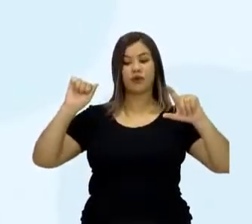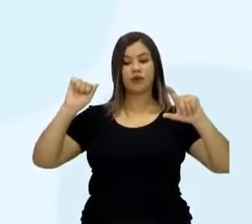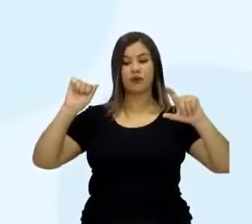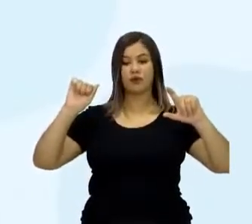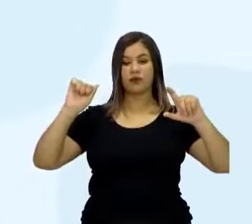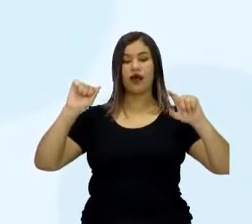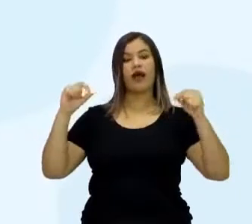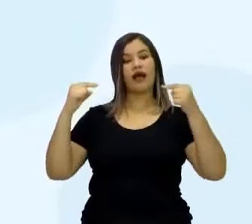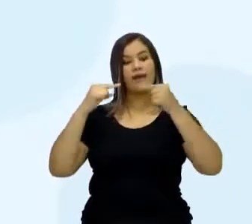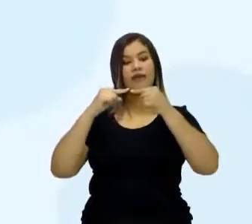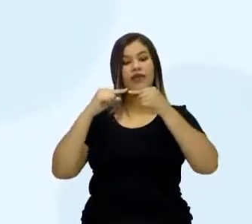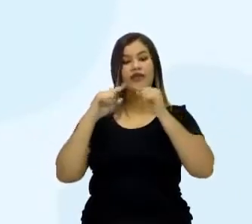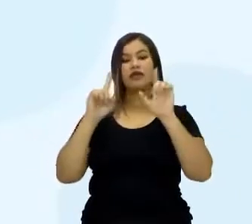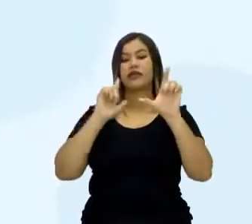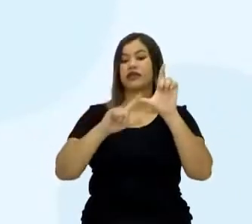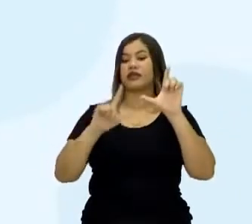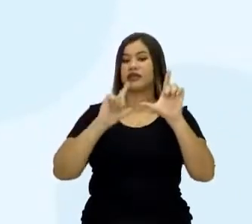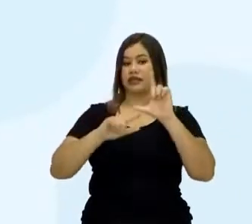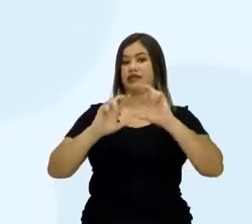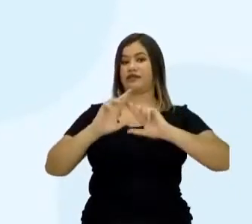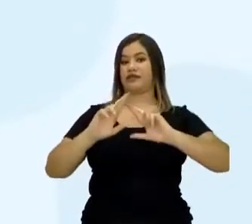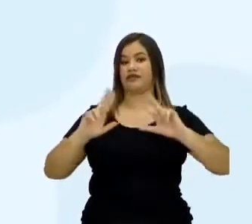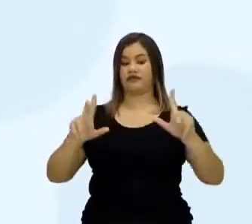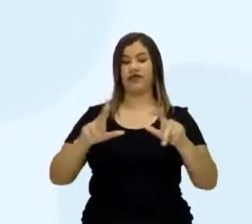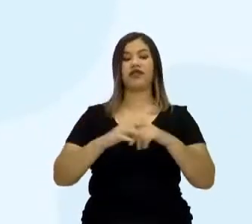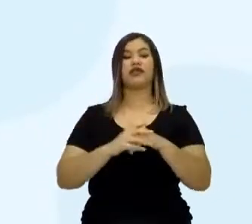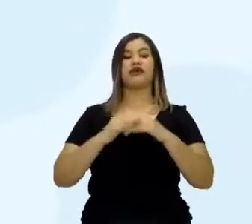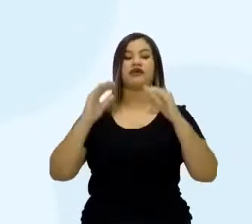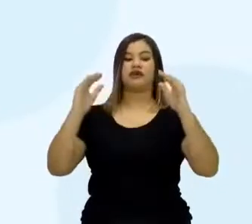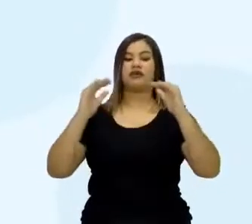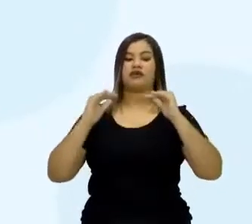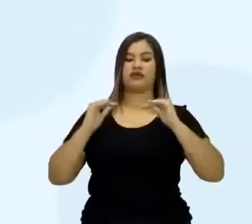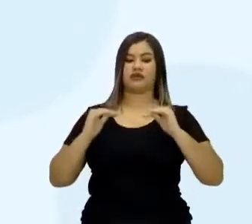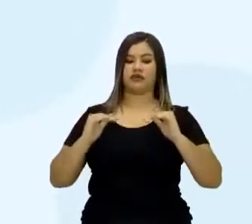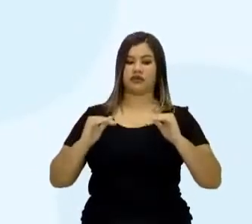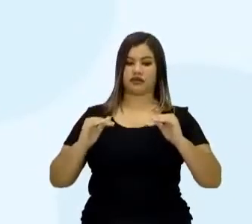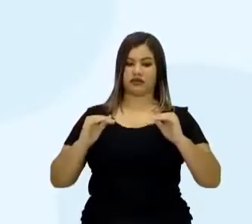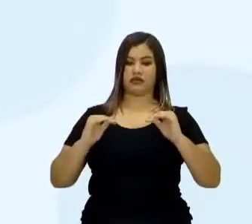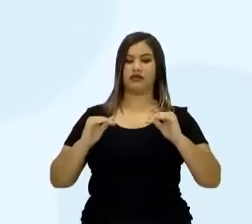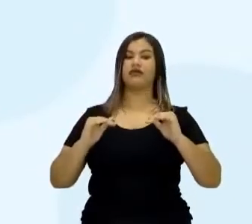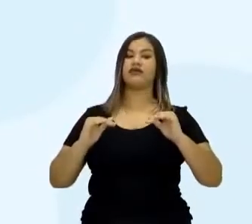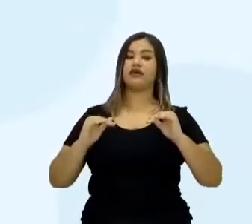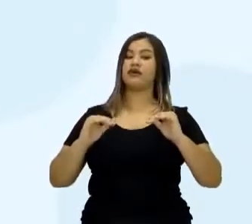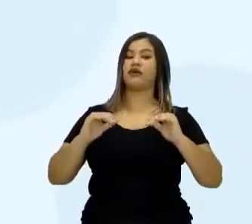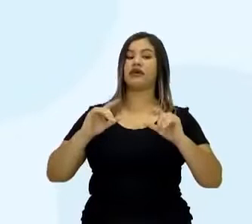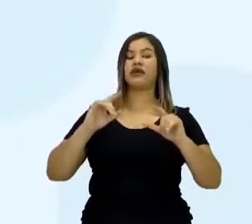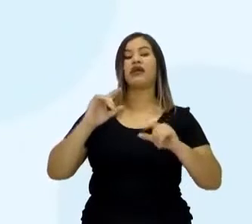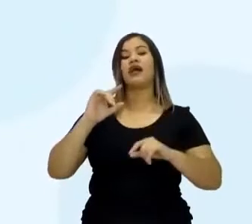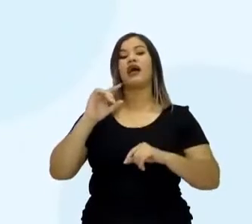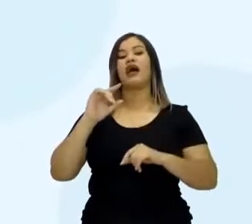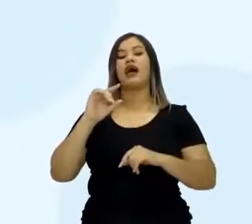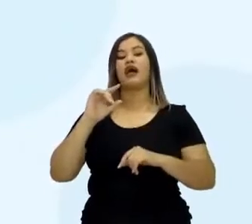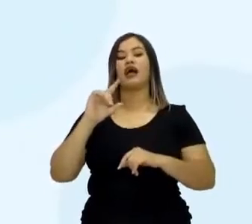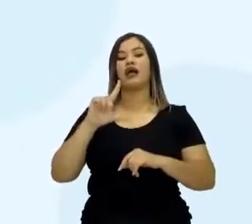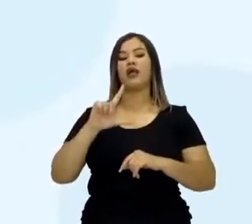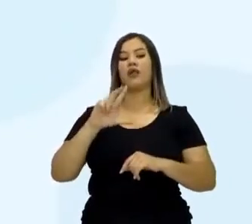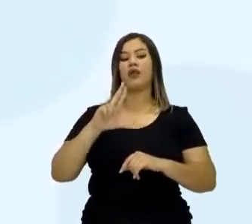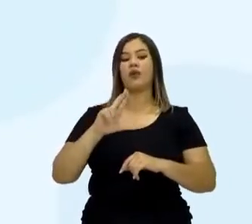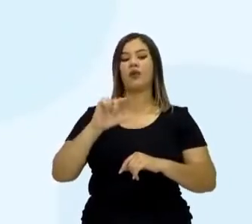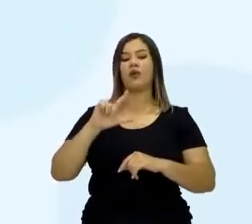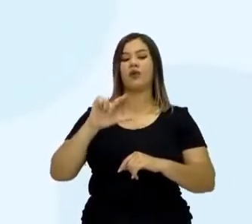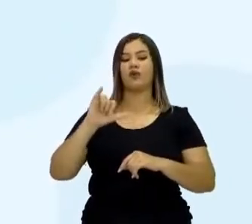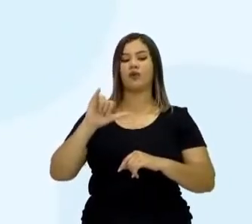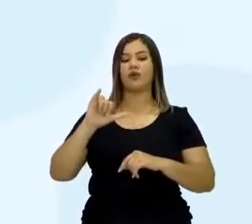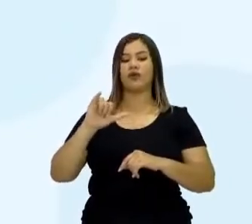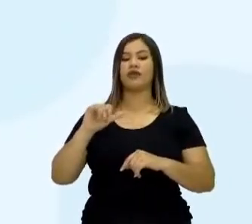mais forte. E depois, logo abaixo, a letra A aí. Luli Radfarer comenta